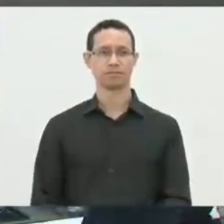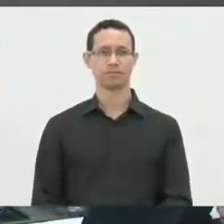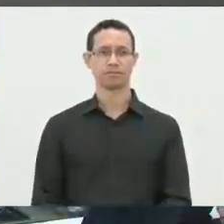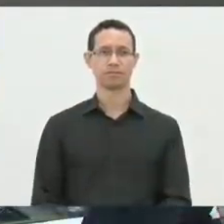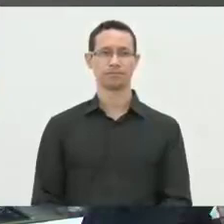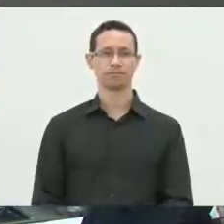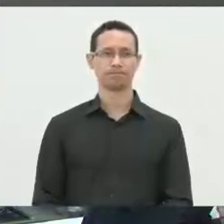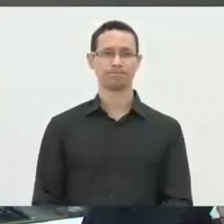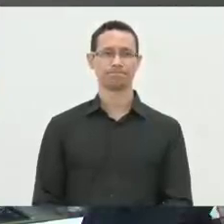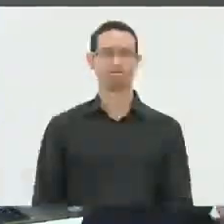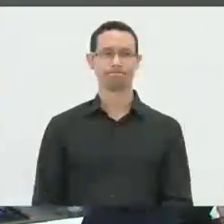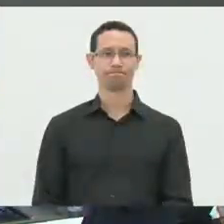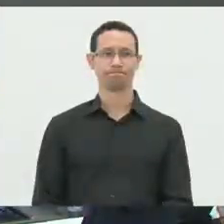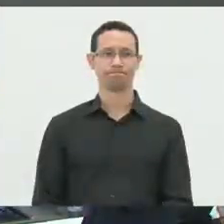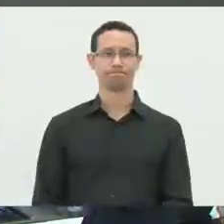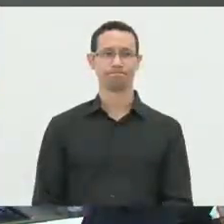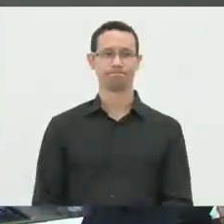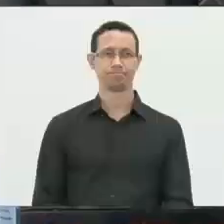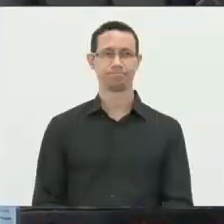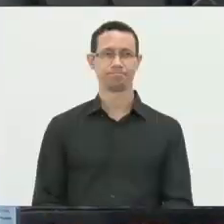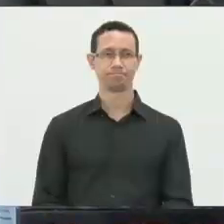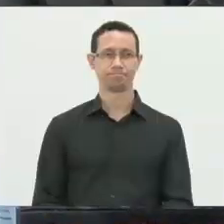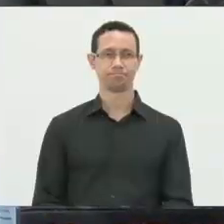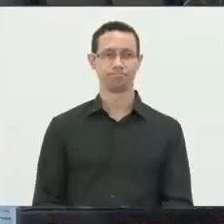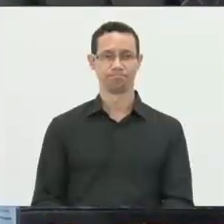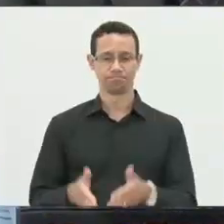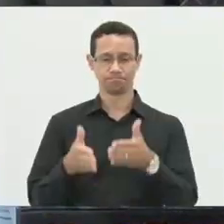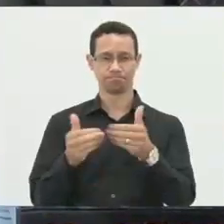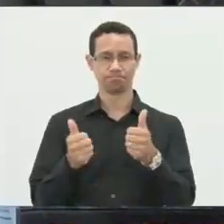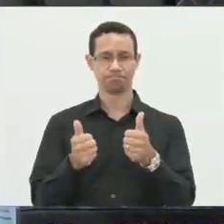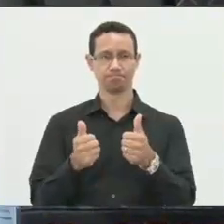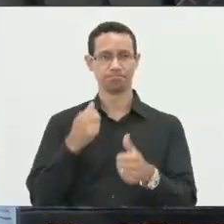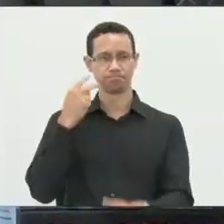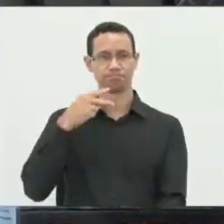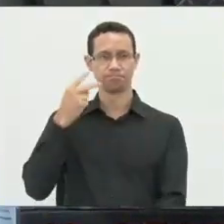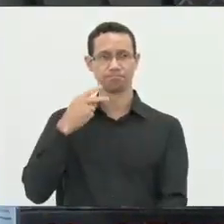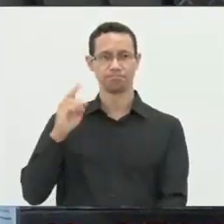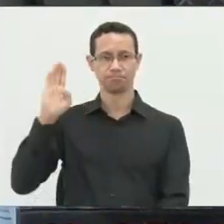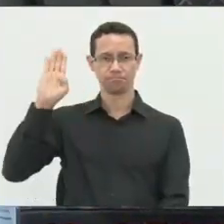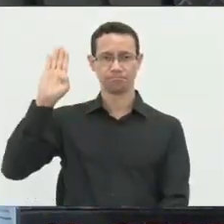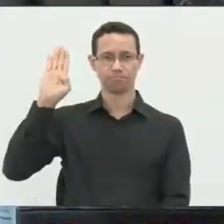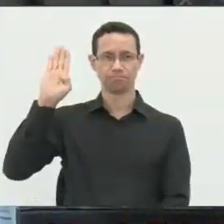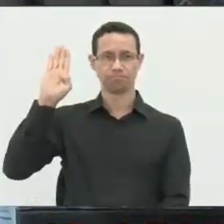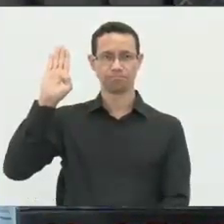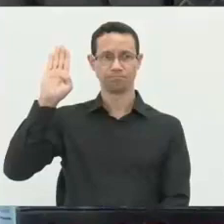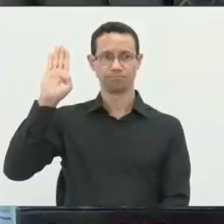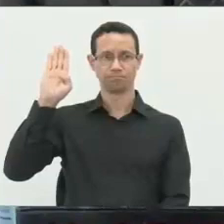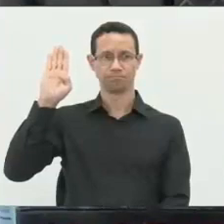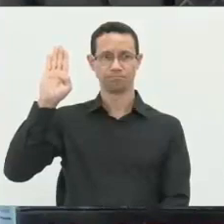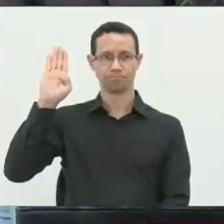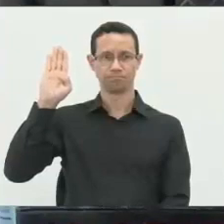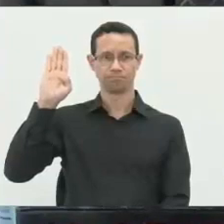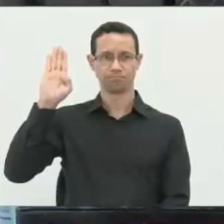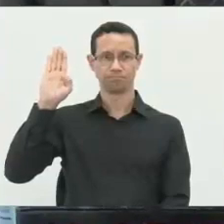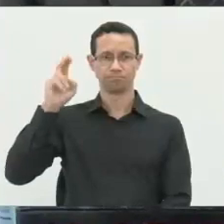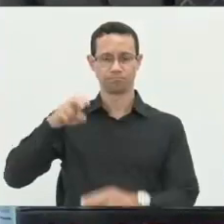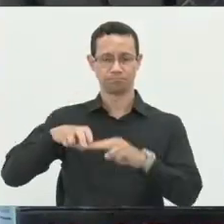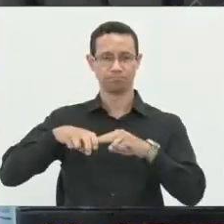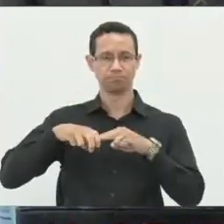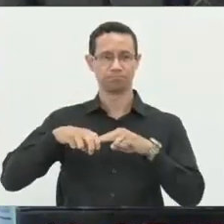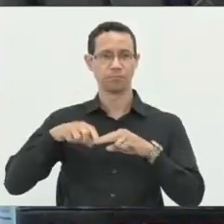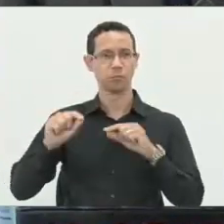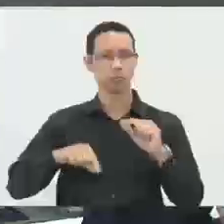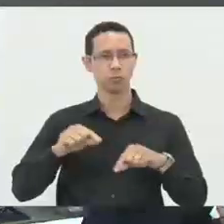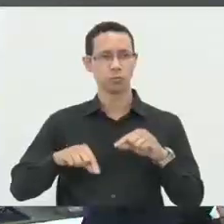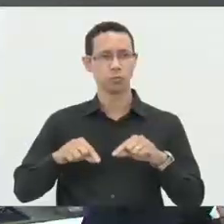tendo em vista solicitação do vereador pela ordem rapidamente não não só queria